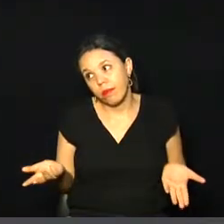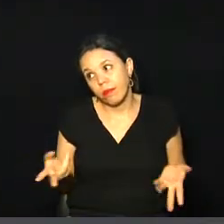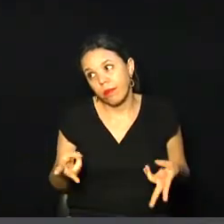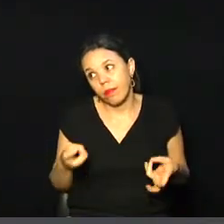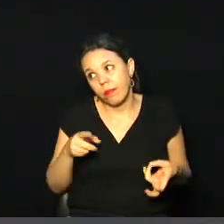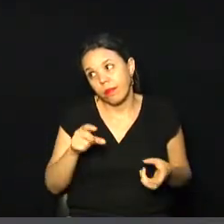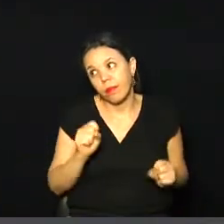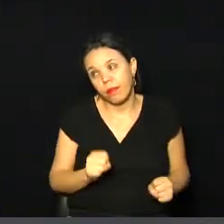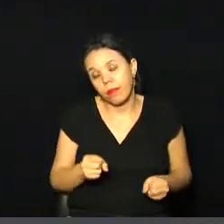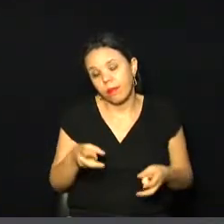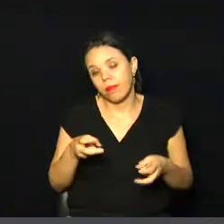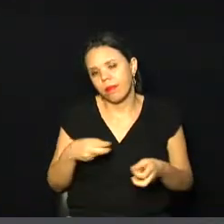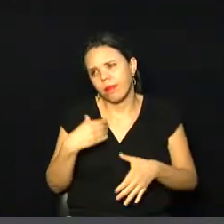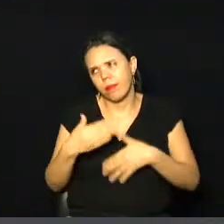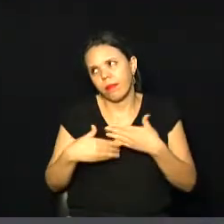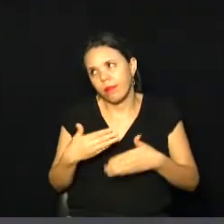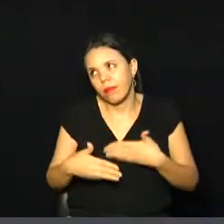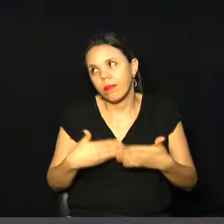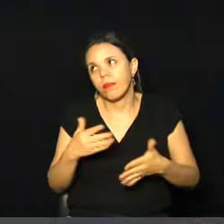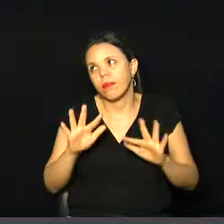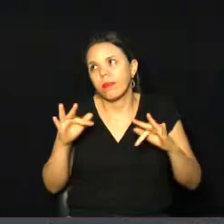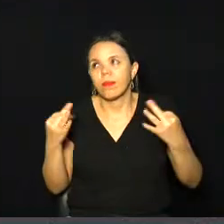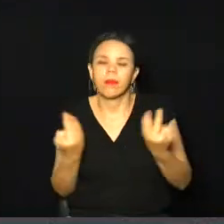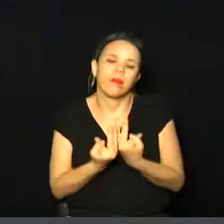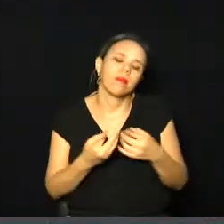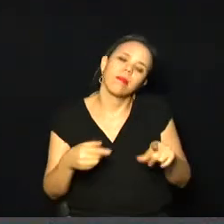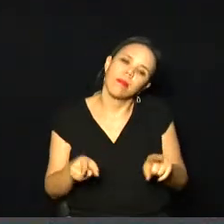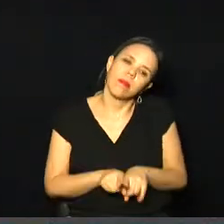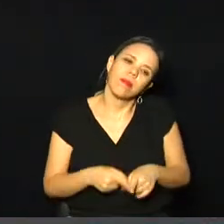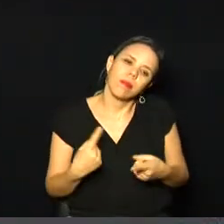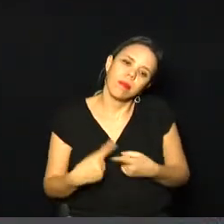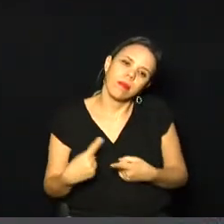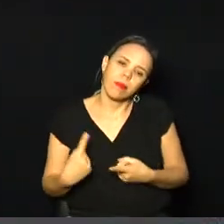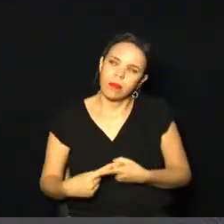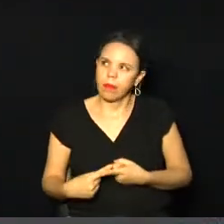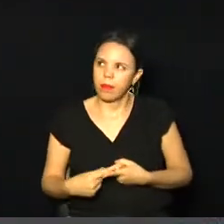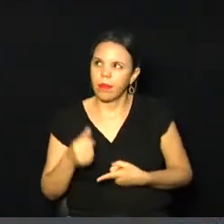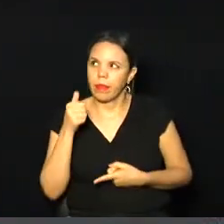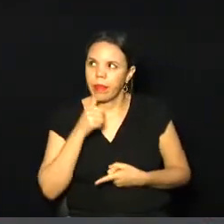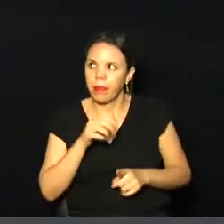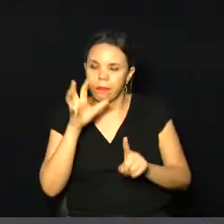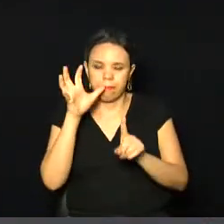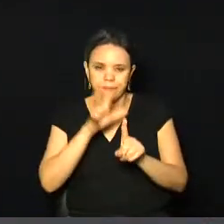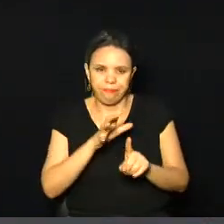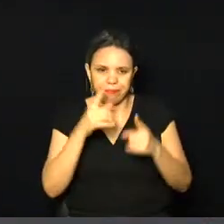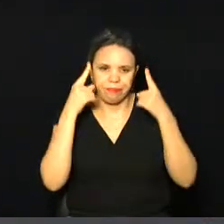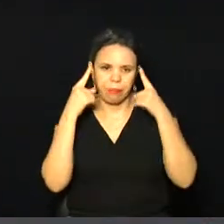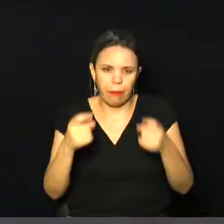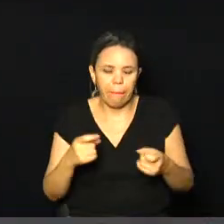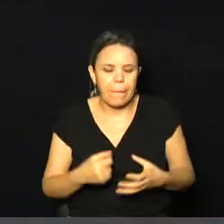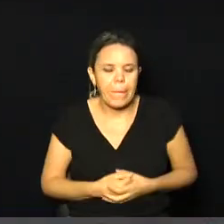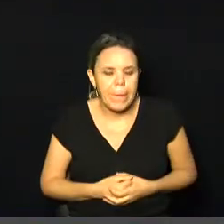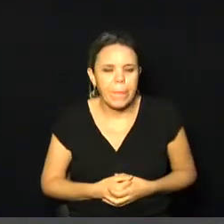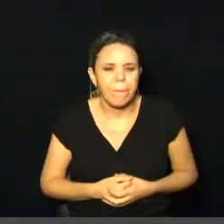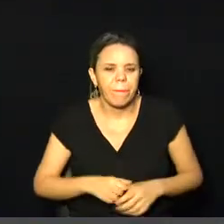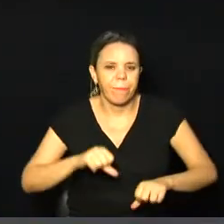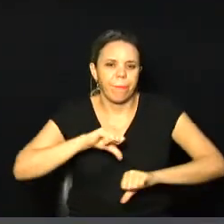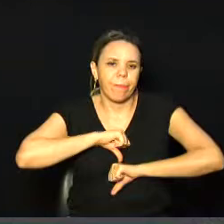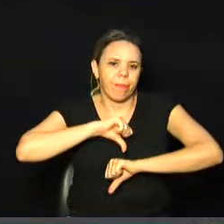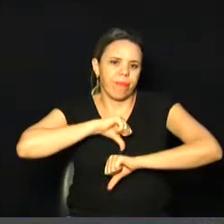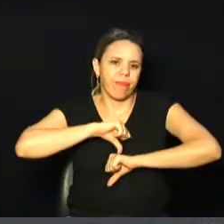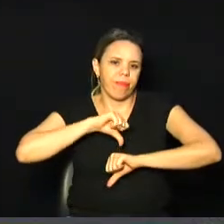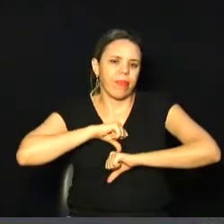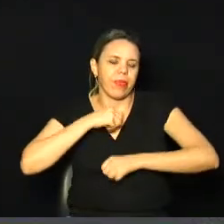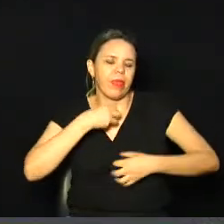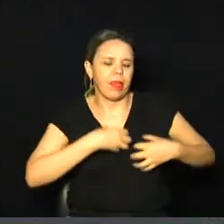você pode ir observando. A família também, né? Por quê? A mulher vítima de violência doméstica, ela tem a autoestima dela muito